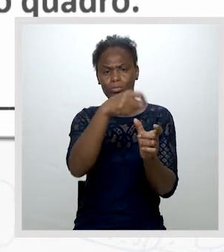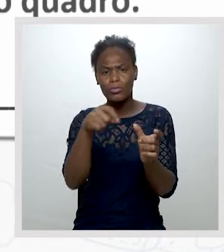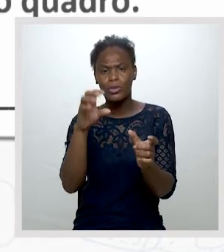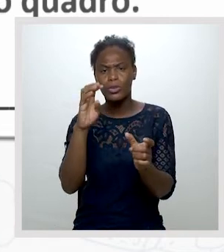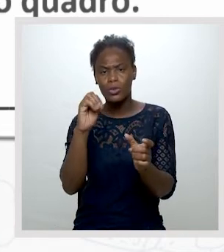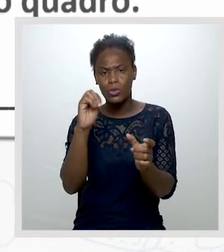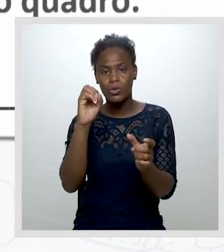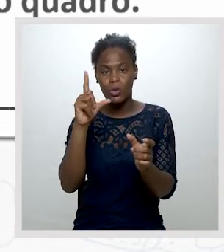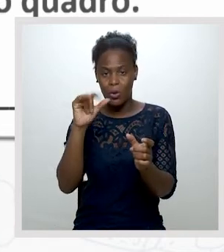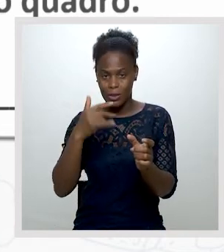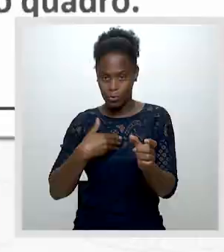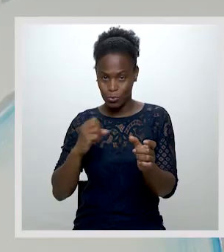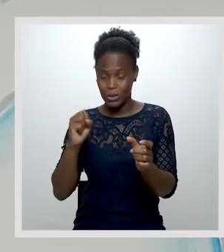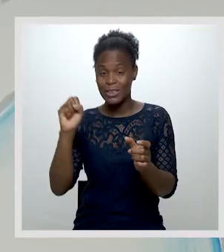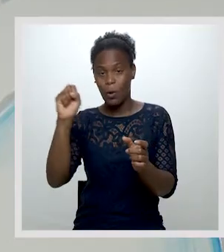quadro.